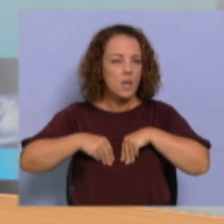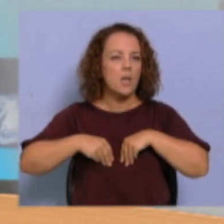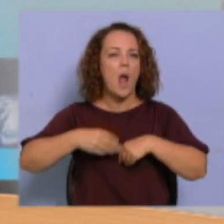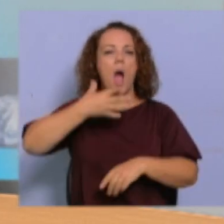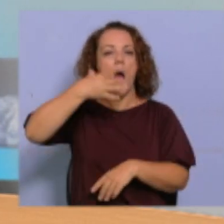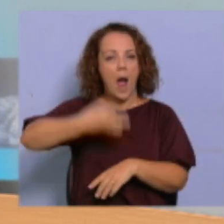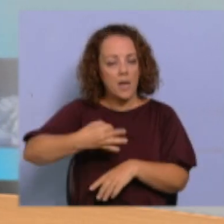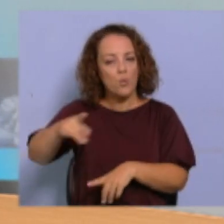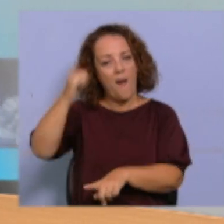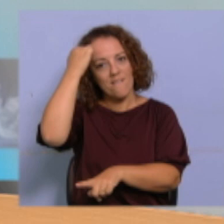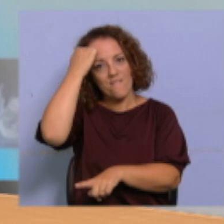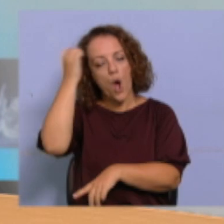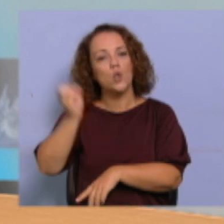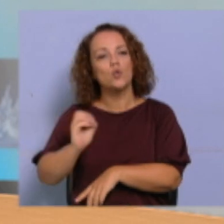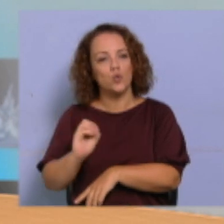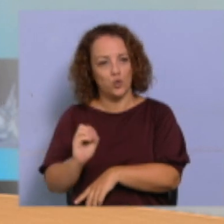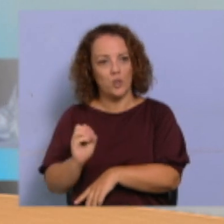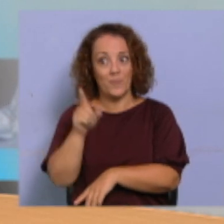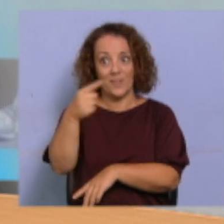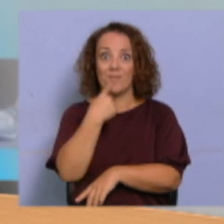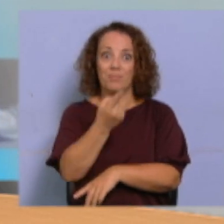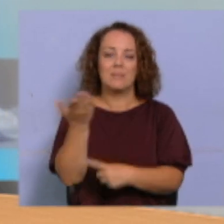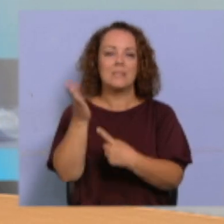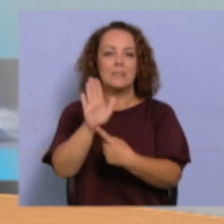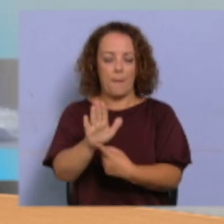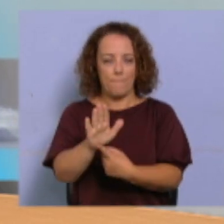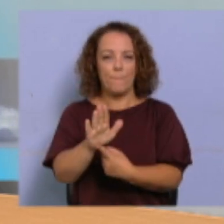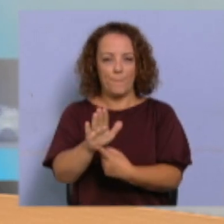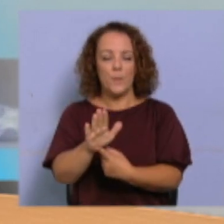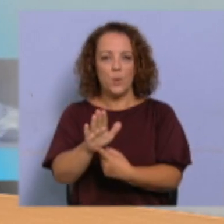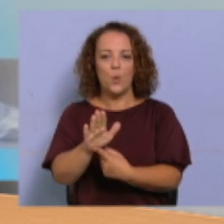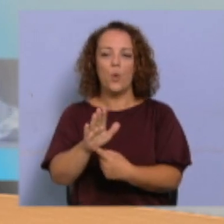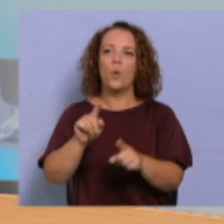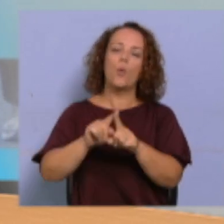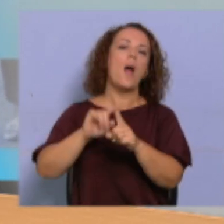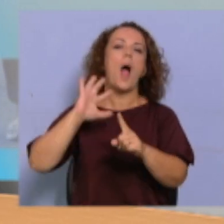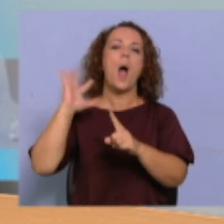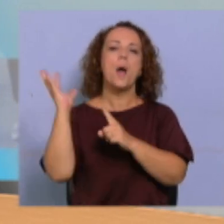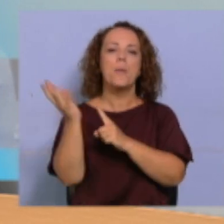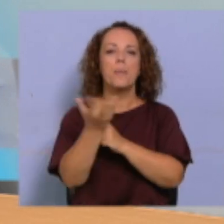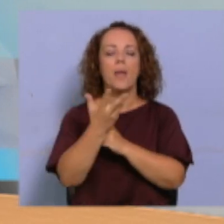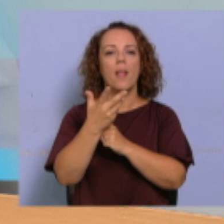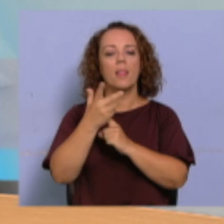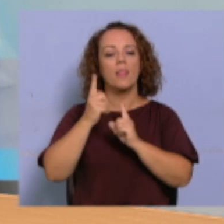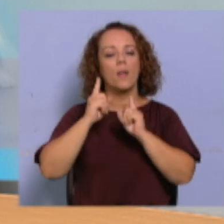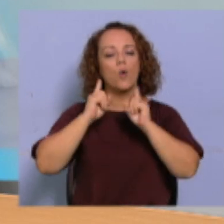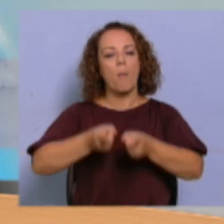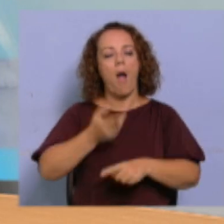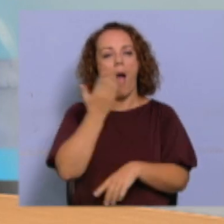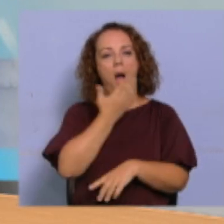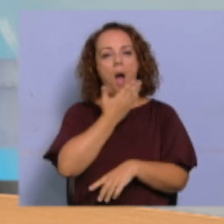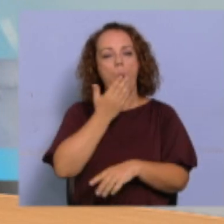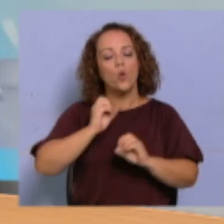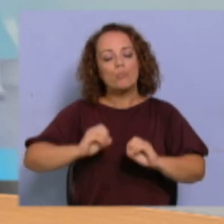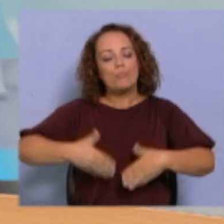objetivo e até pelo exemplo que falou, do ambiente das aulas de introdução ao cristianismo, acaba por ser,